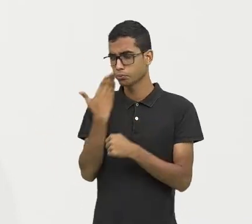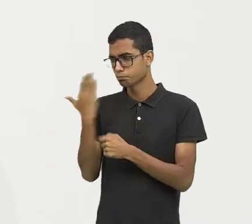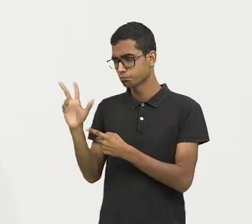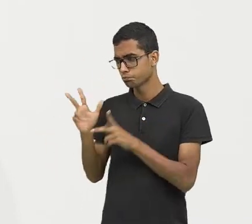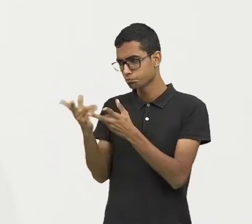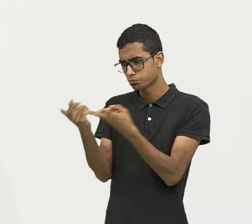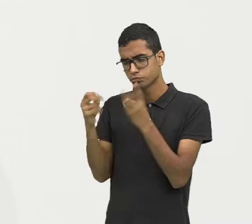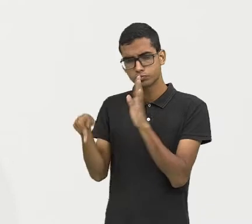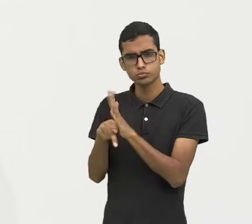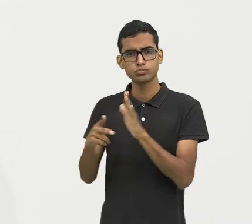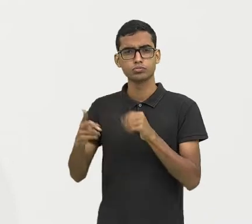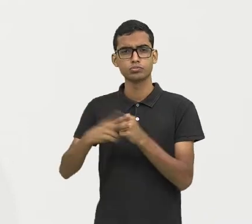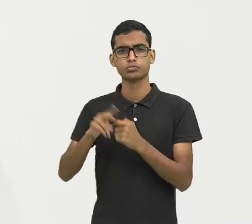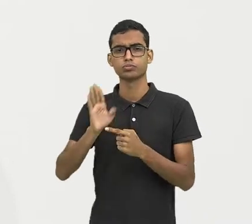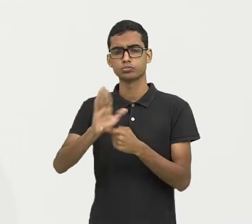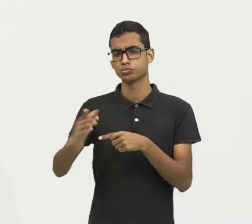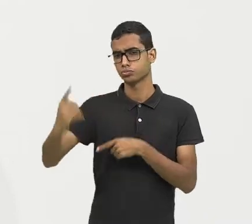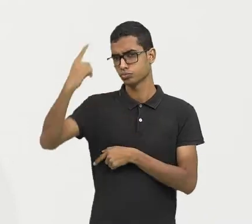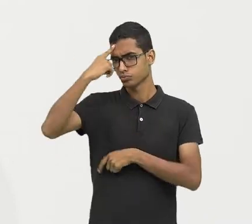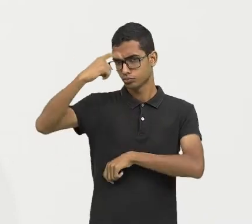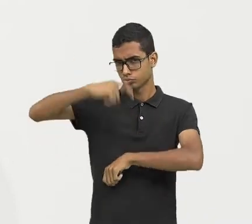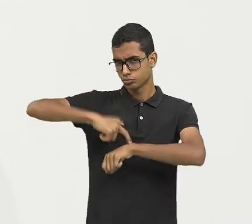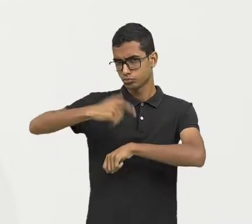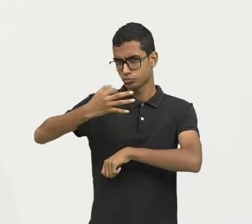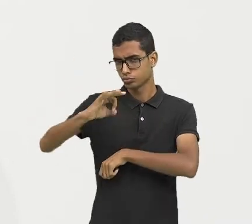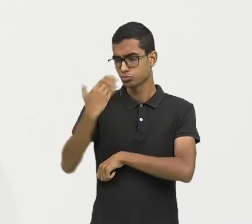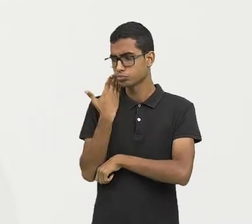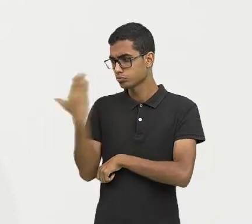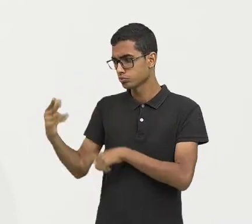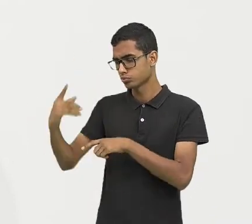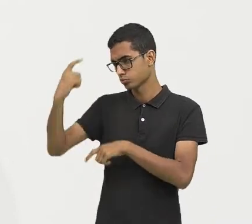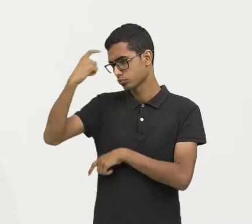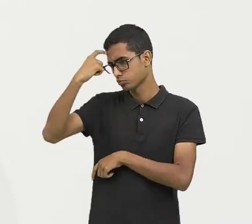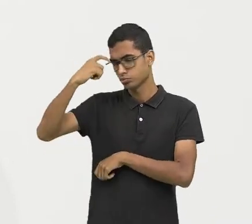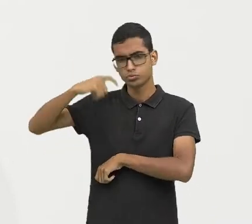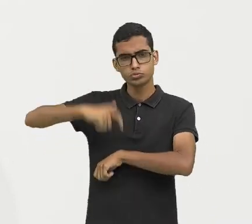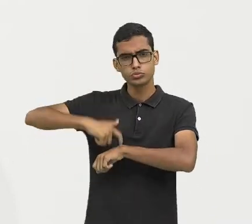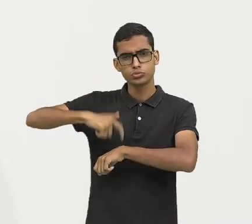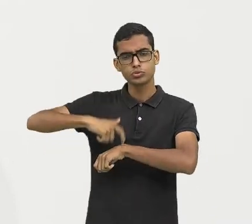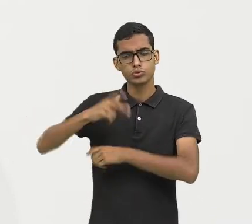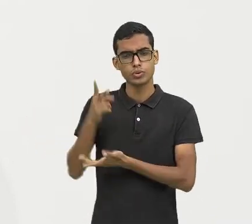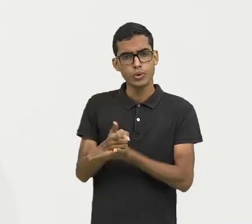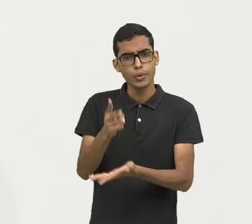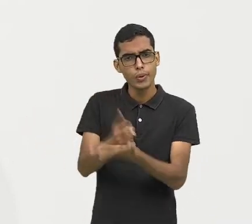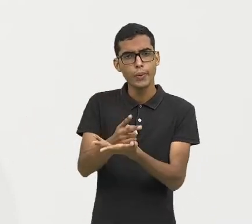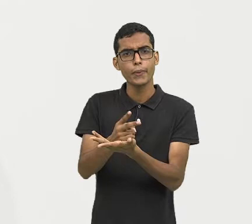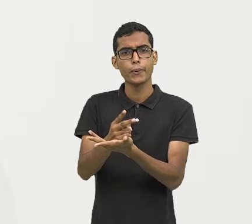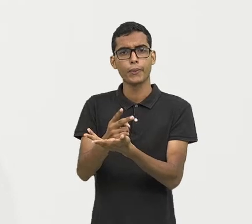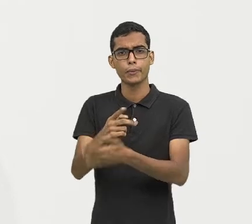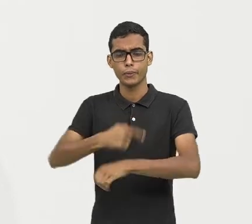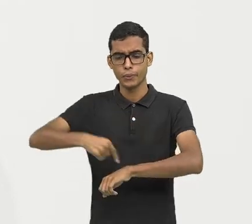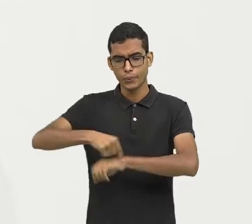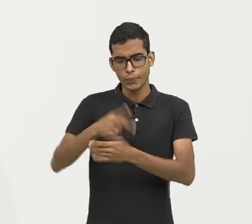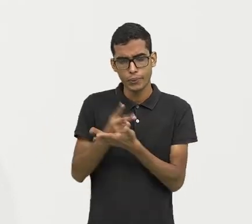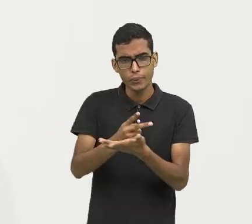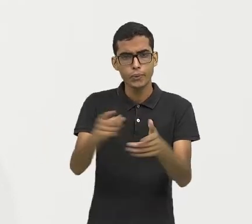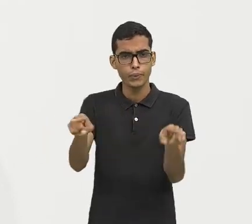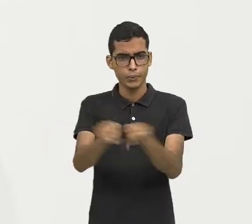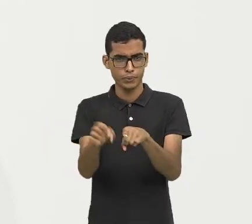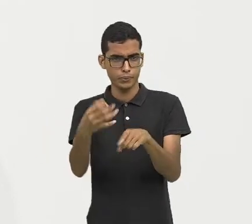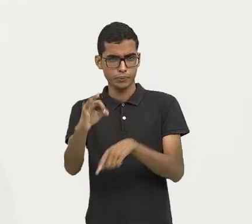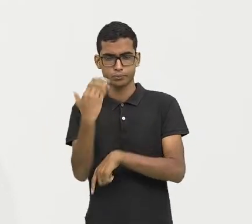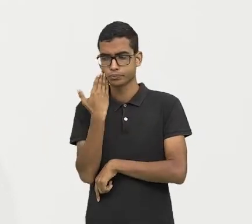verbo está indicando para a gente uma ideia de tempo, certo? Ideia de tempo que foi constante em todo momento,